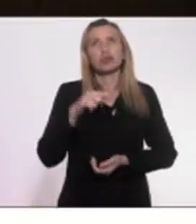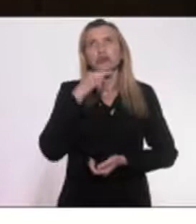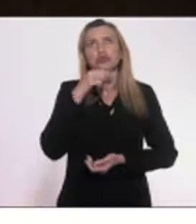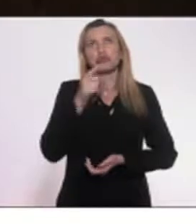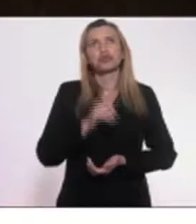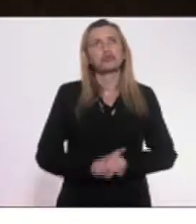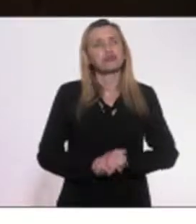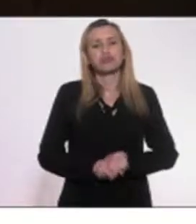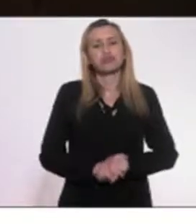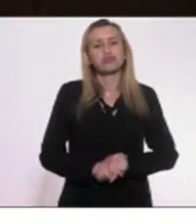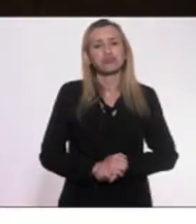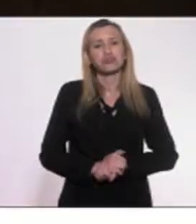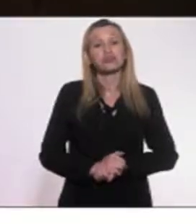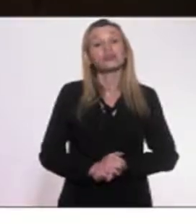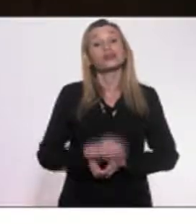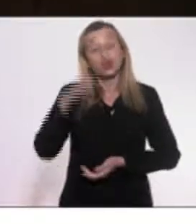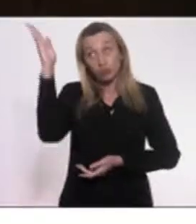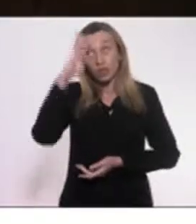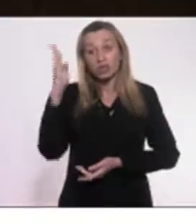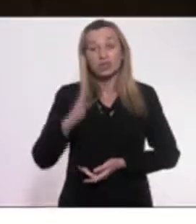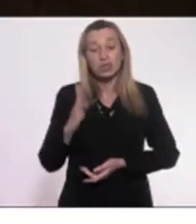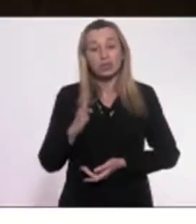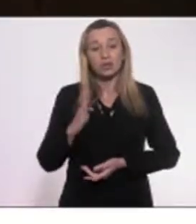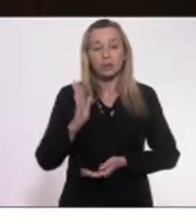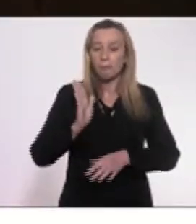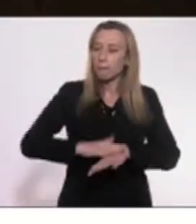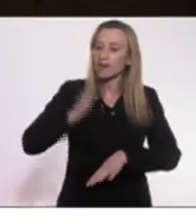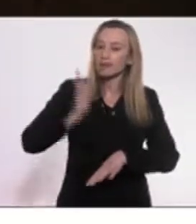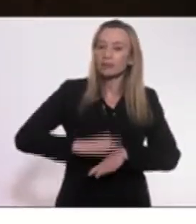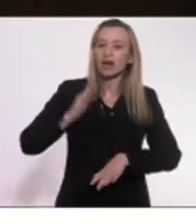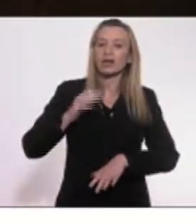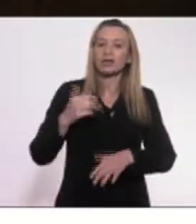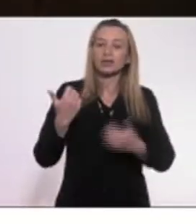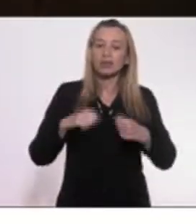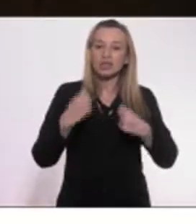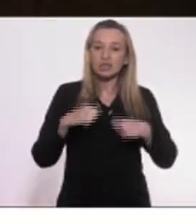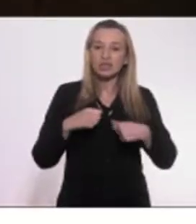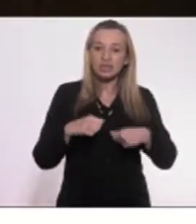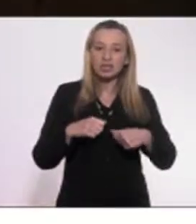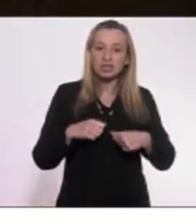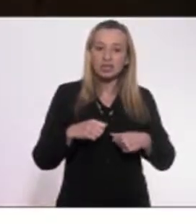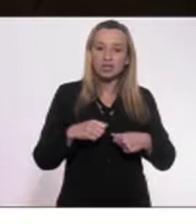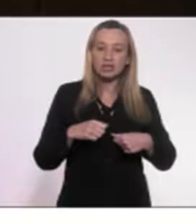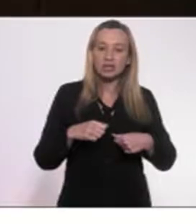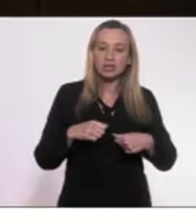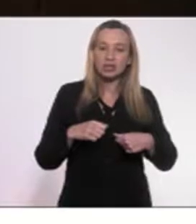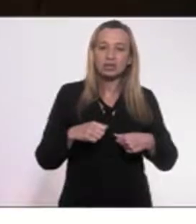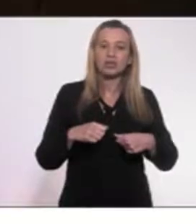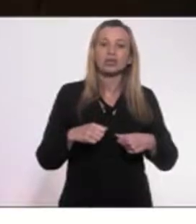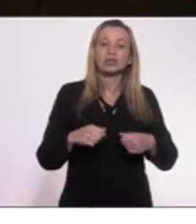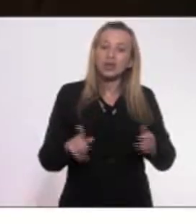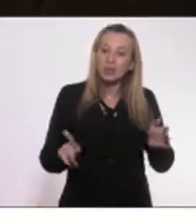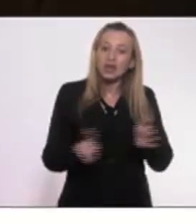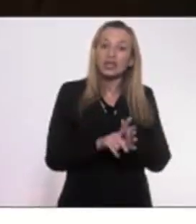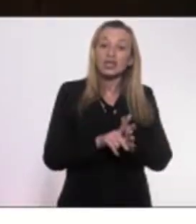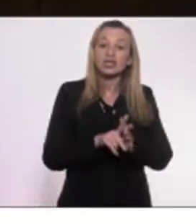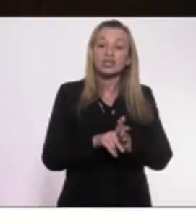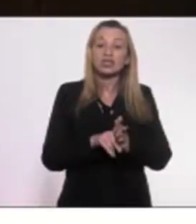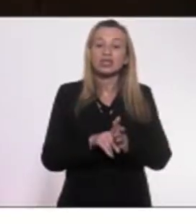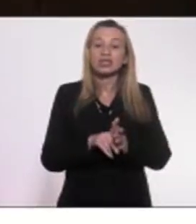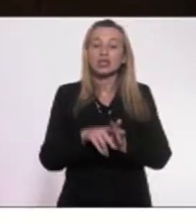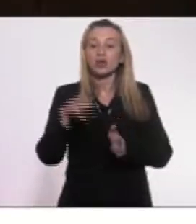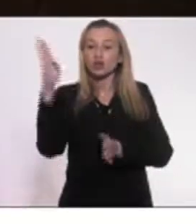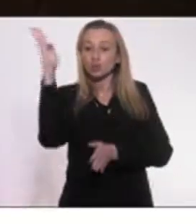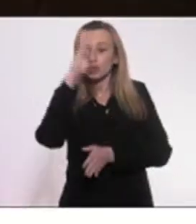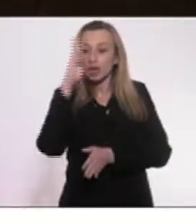alguma que o Brasil cada vez mais tem que ser encarado como sendo dos brasileiros. Por